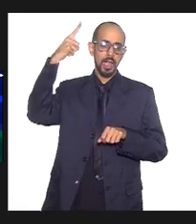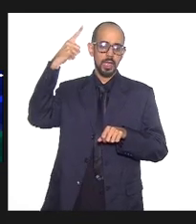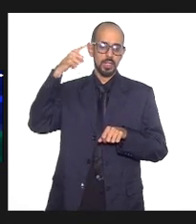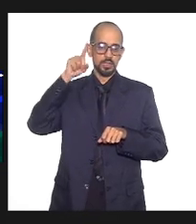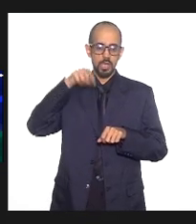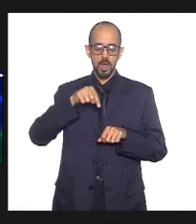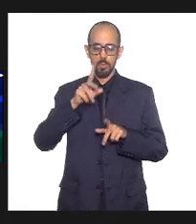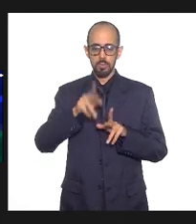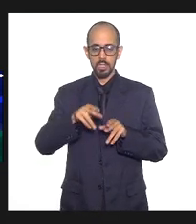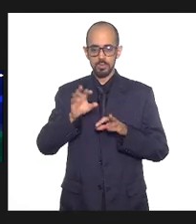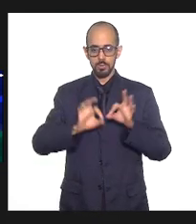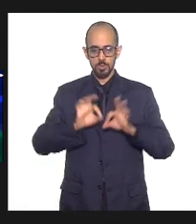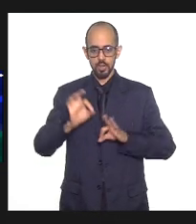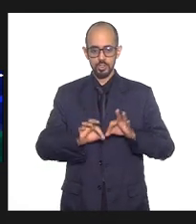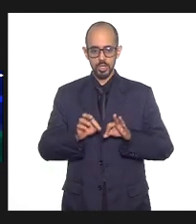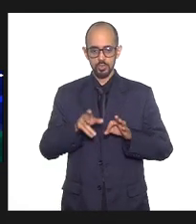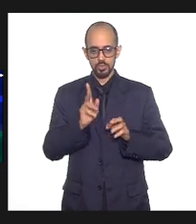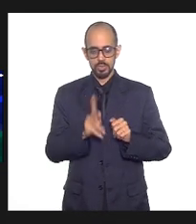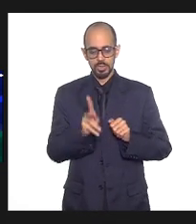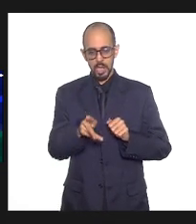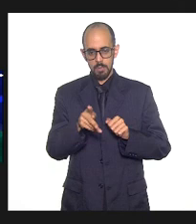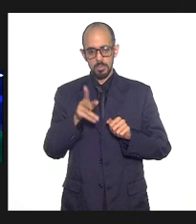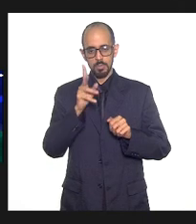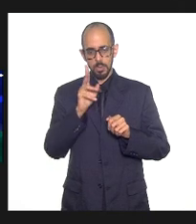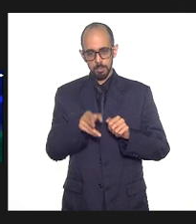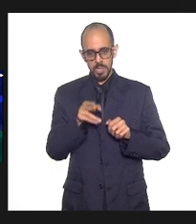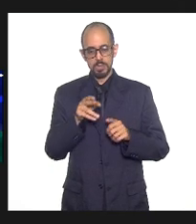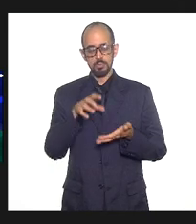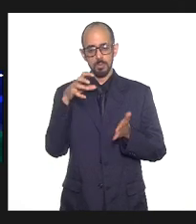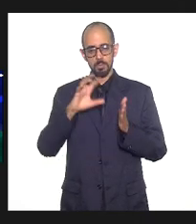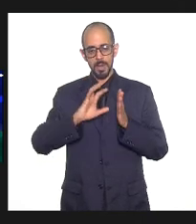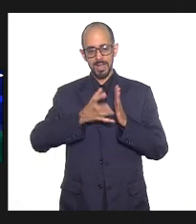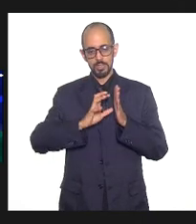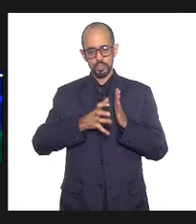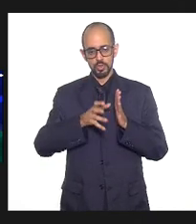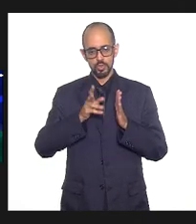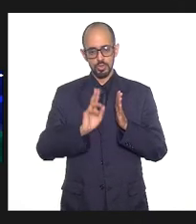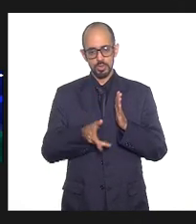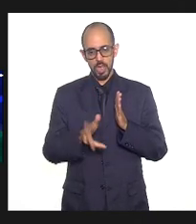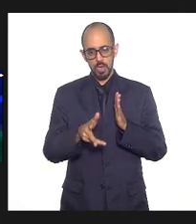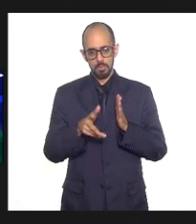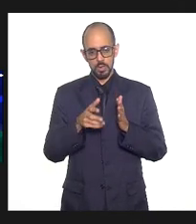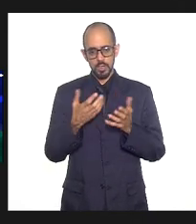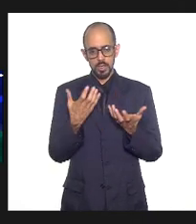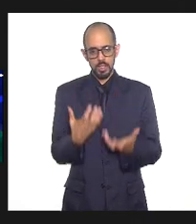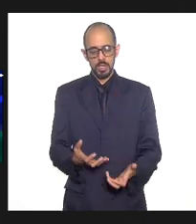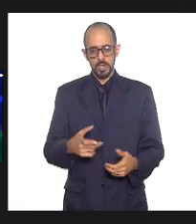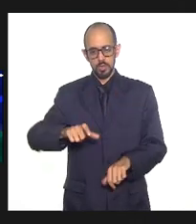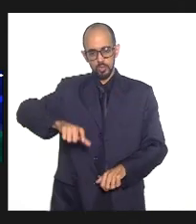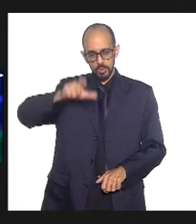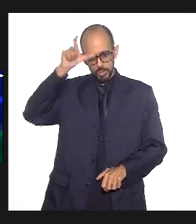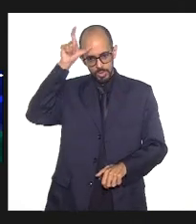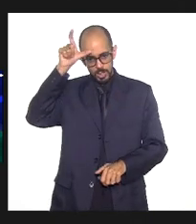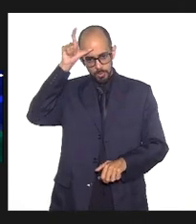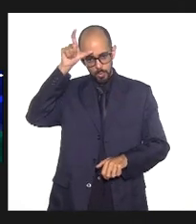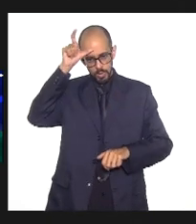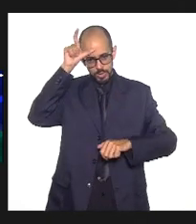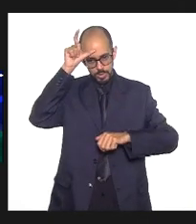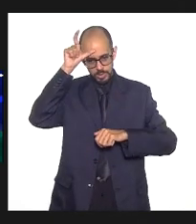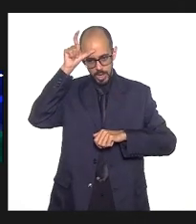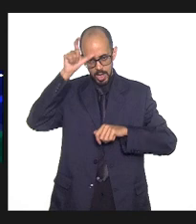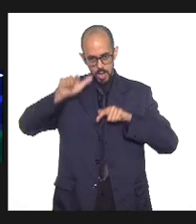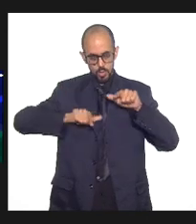de sempre, pelo mesmo partido de sempre, querendo, mais uma vez, satanizar as atividades